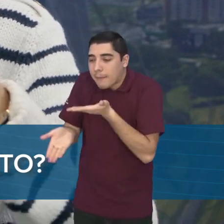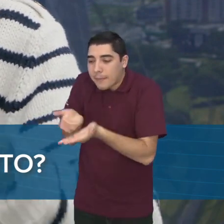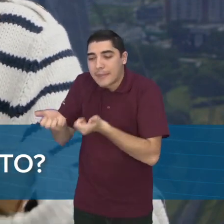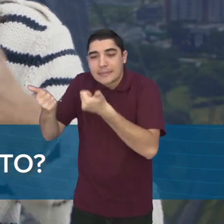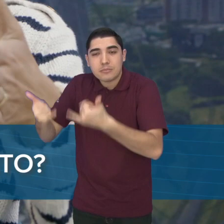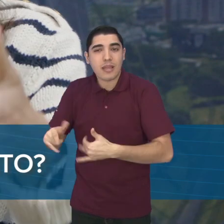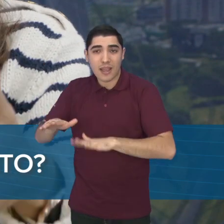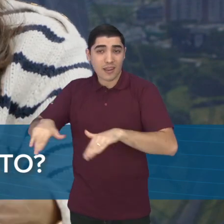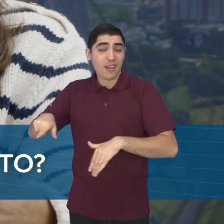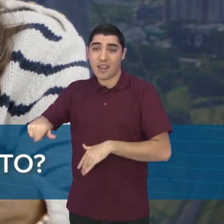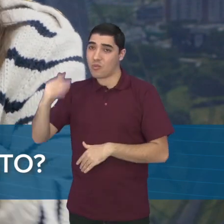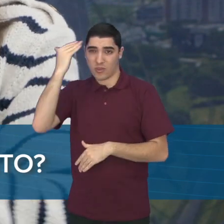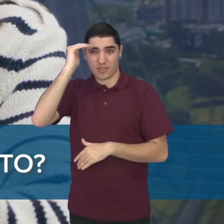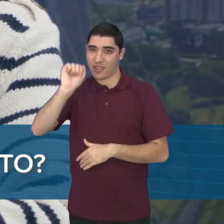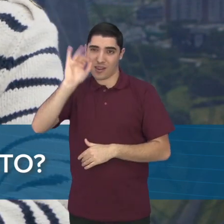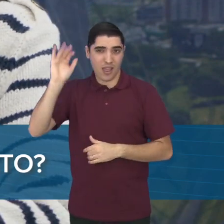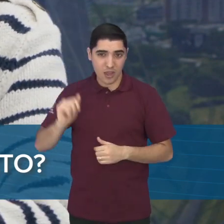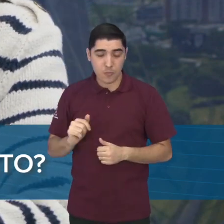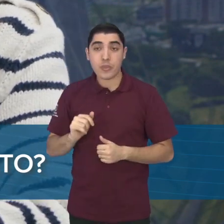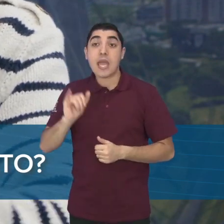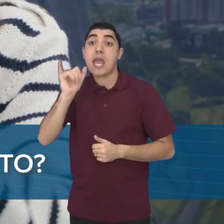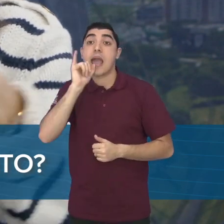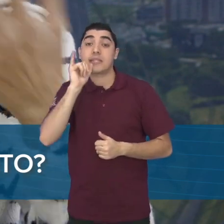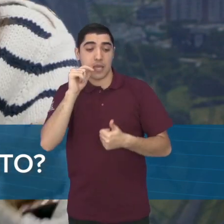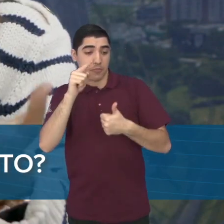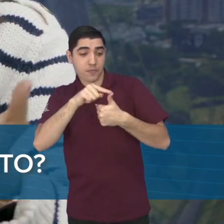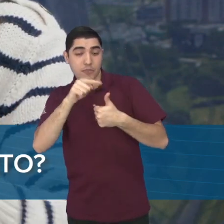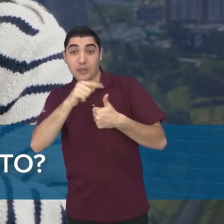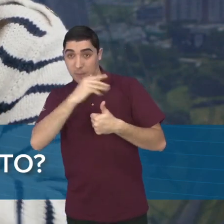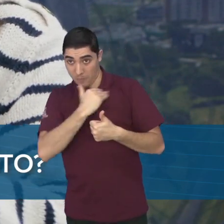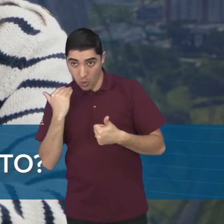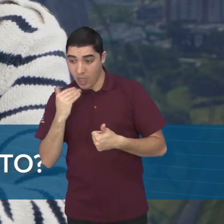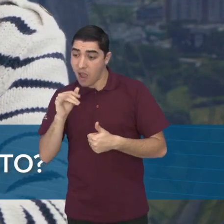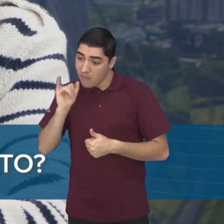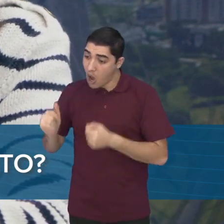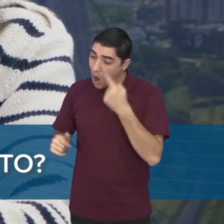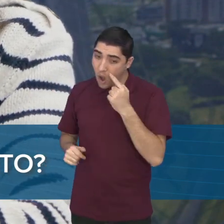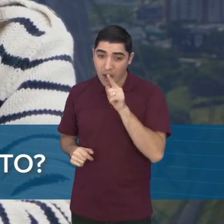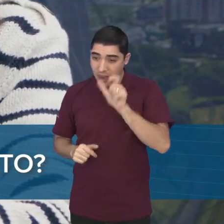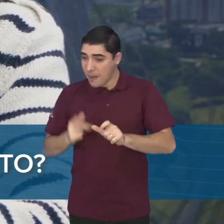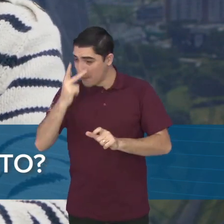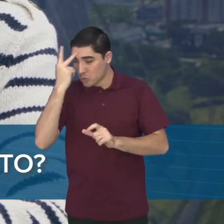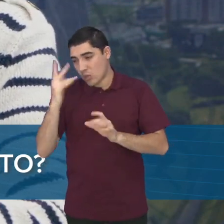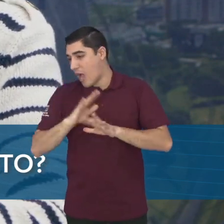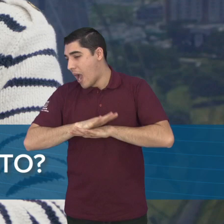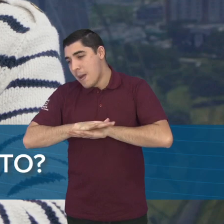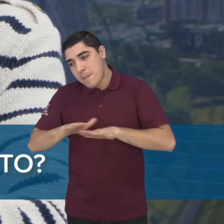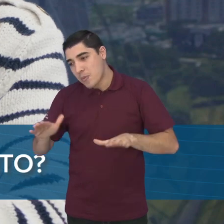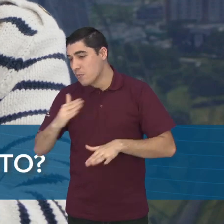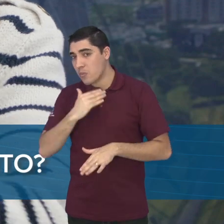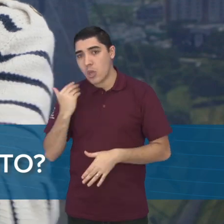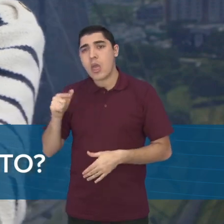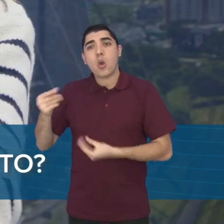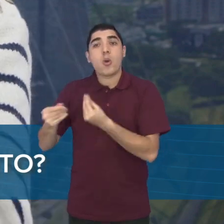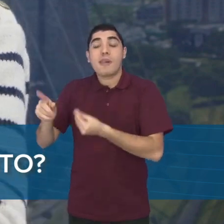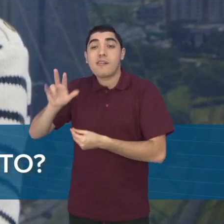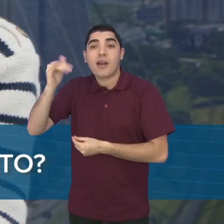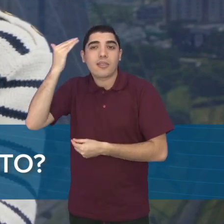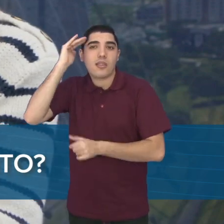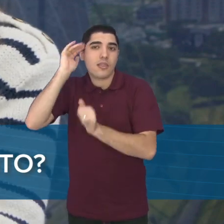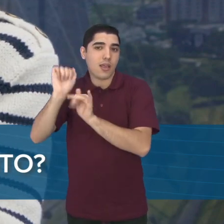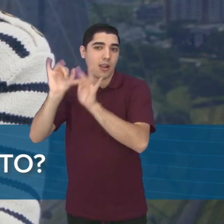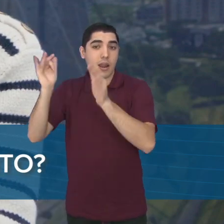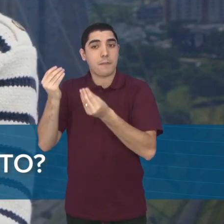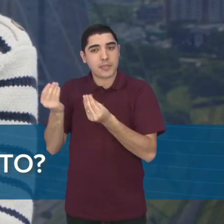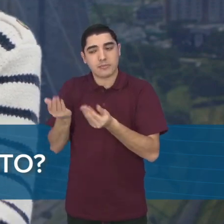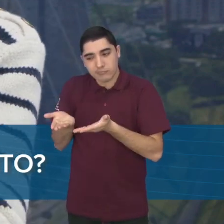né? Aquela pessoa não está mais, né? De repente ela some, o que aconteceu? E lógico, depois ela vai entender melhor. Ou, né, mudou o padrão